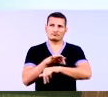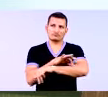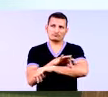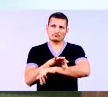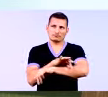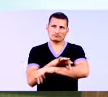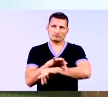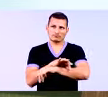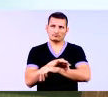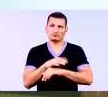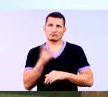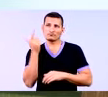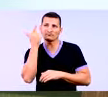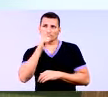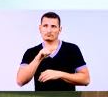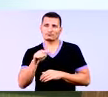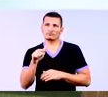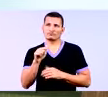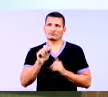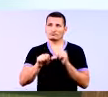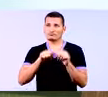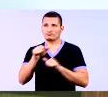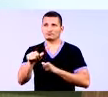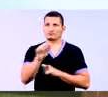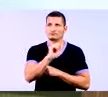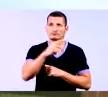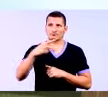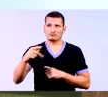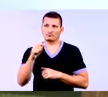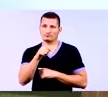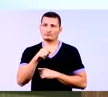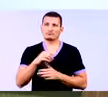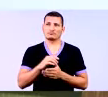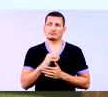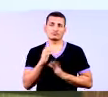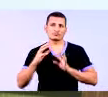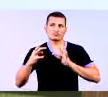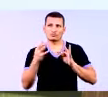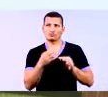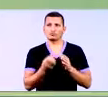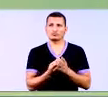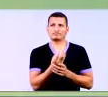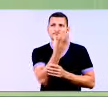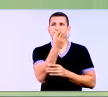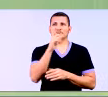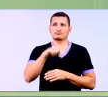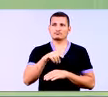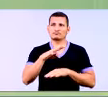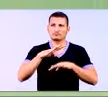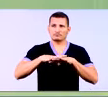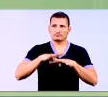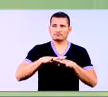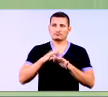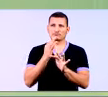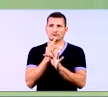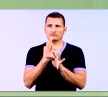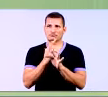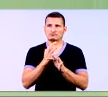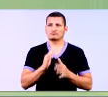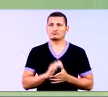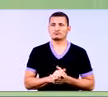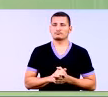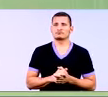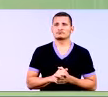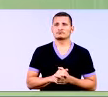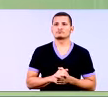botar uma aplicação para isso, mas a origem de tudo isso está na matemática e na física. Bem interessante a